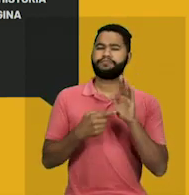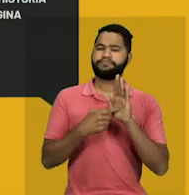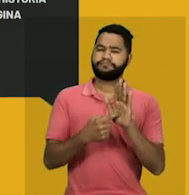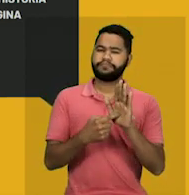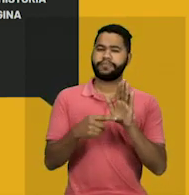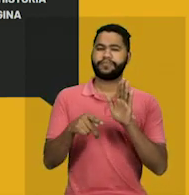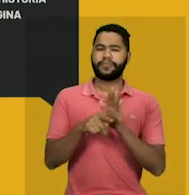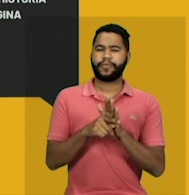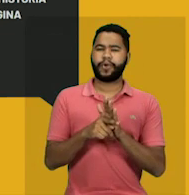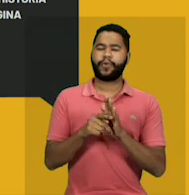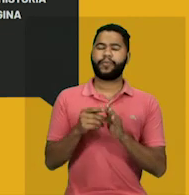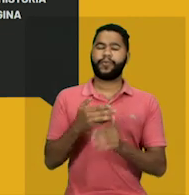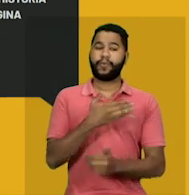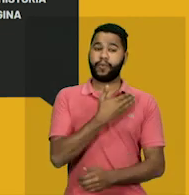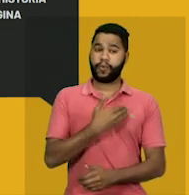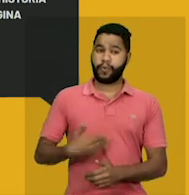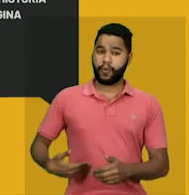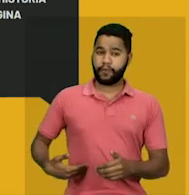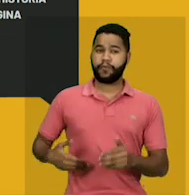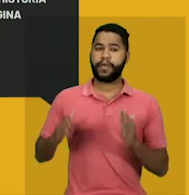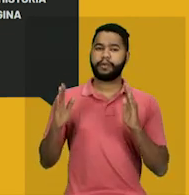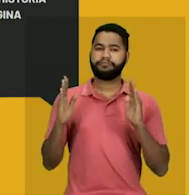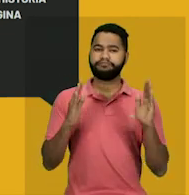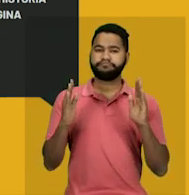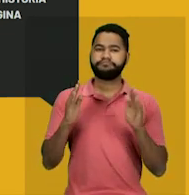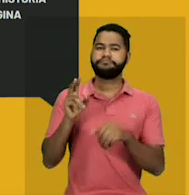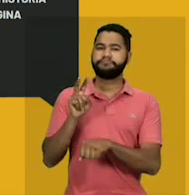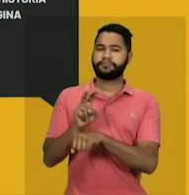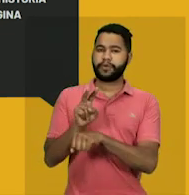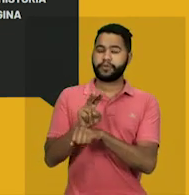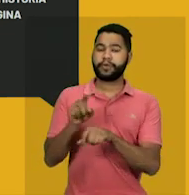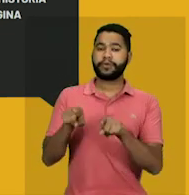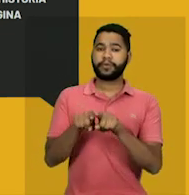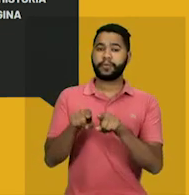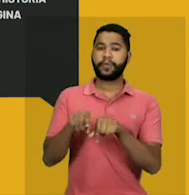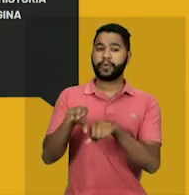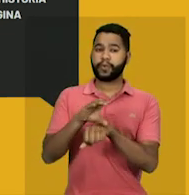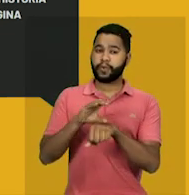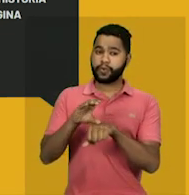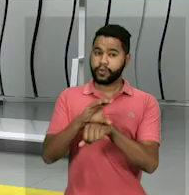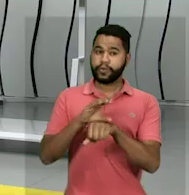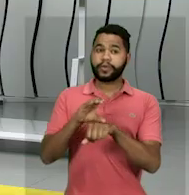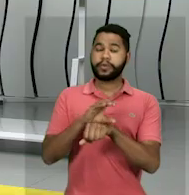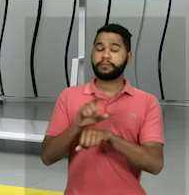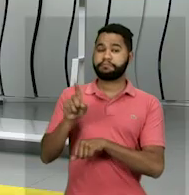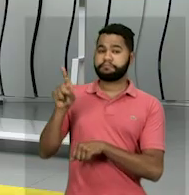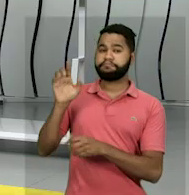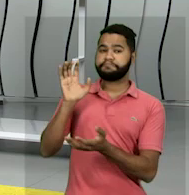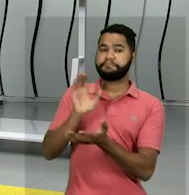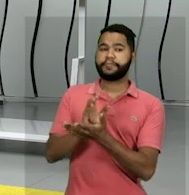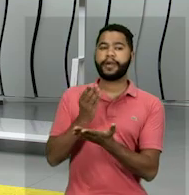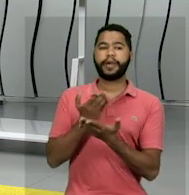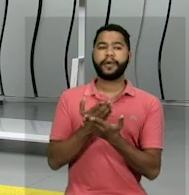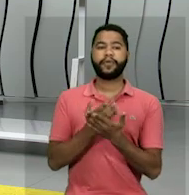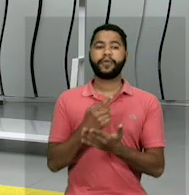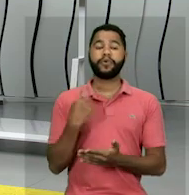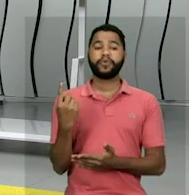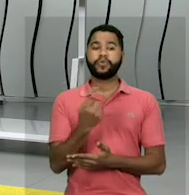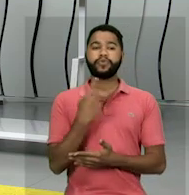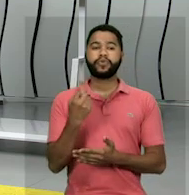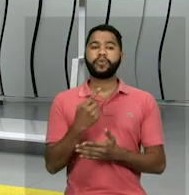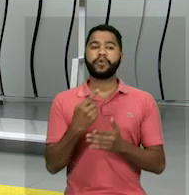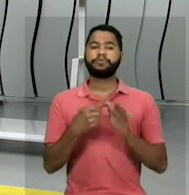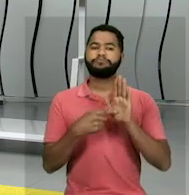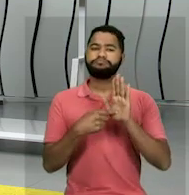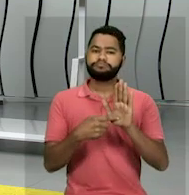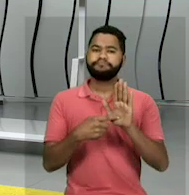o governo provisório, né, o governo constitucional, e nessa parte da nossa aula nós vamos